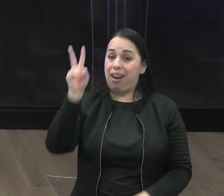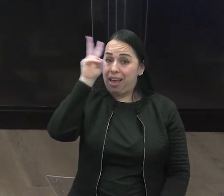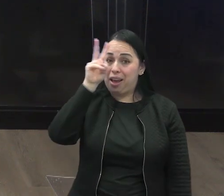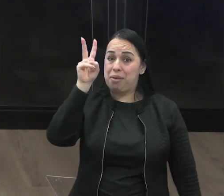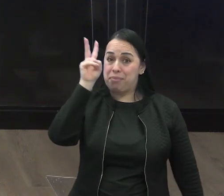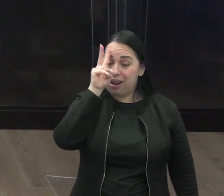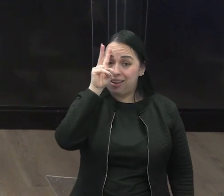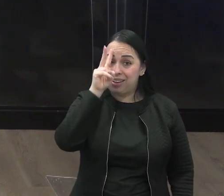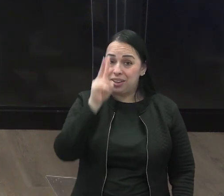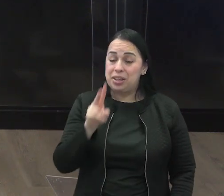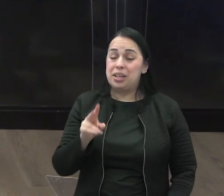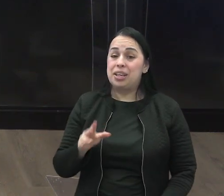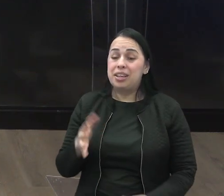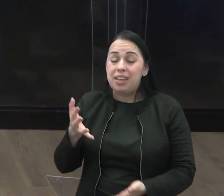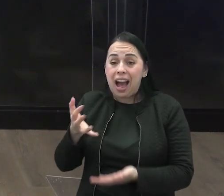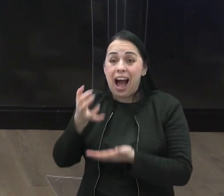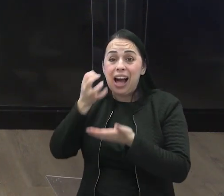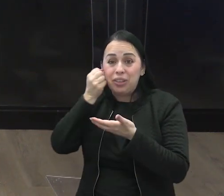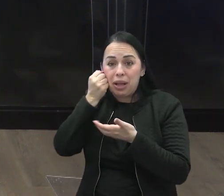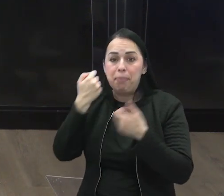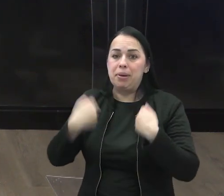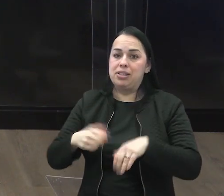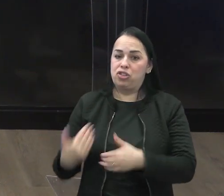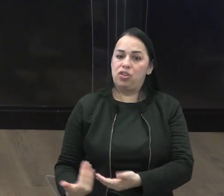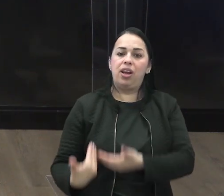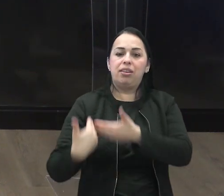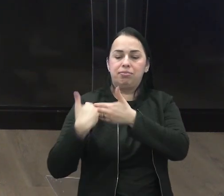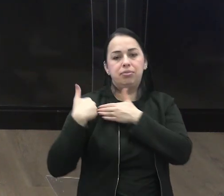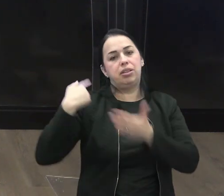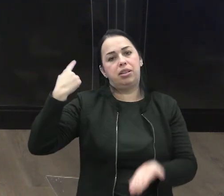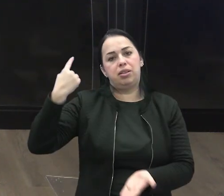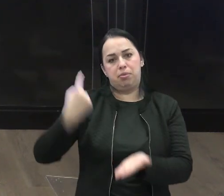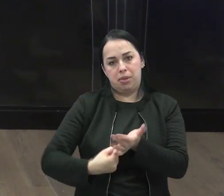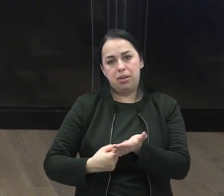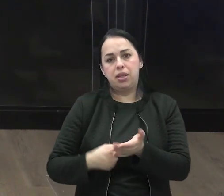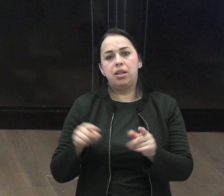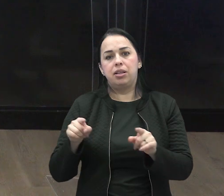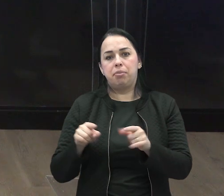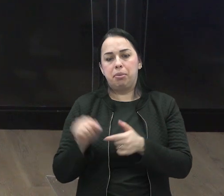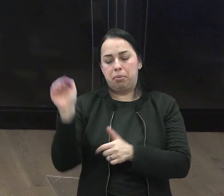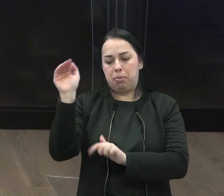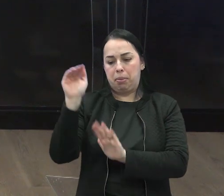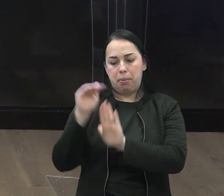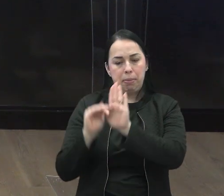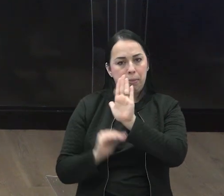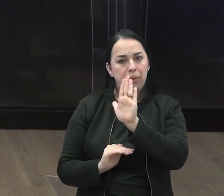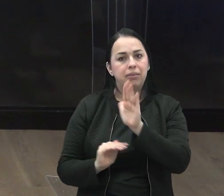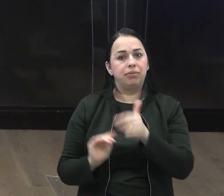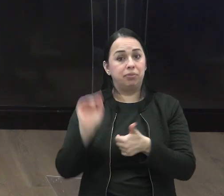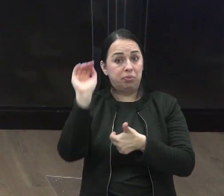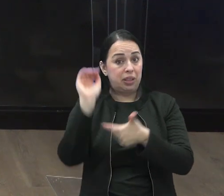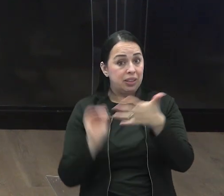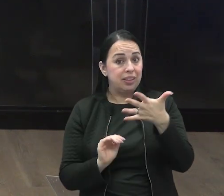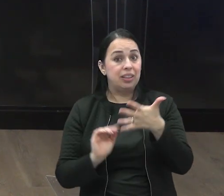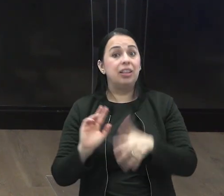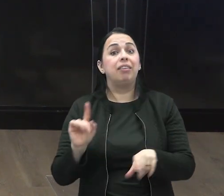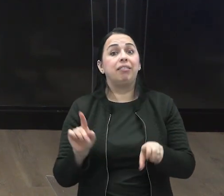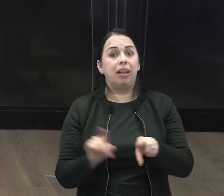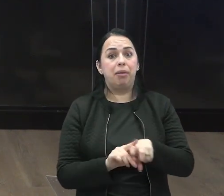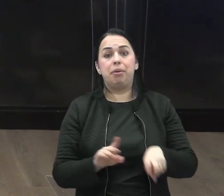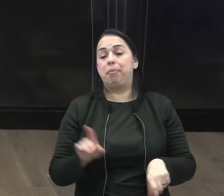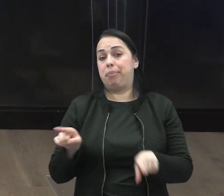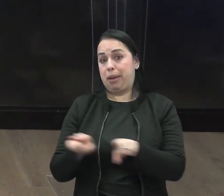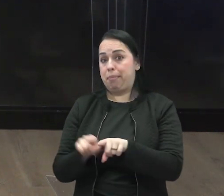preciso ressaltar que ter um animal de estimação exige responsabilidade e compromisso. E entre as obrigações dos